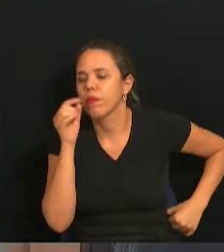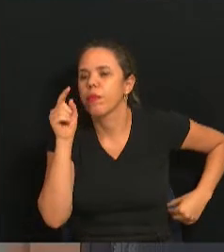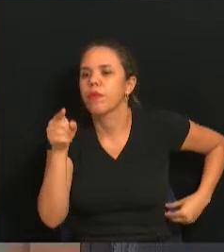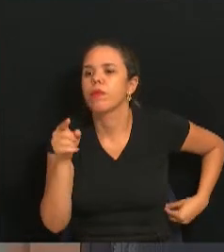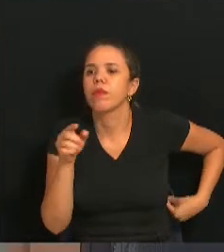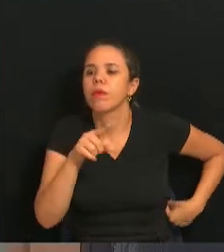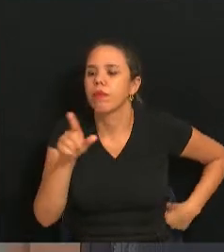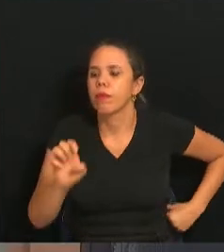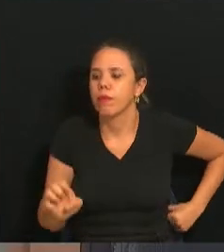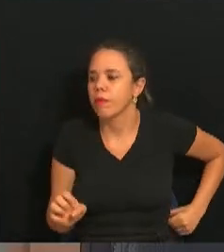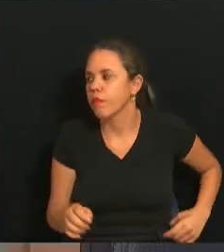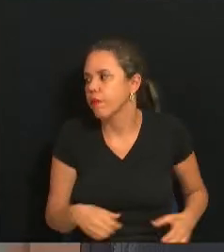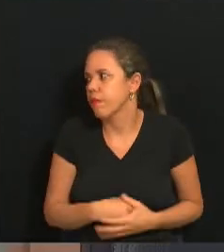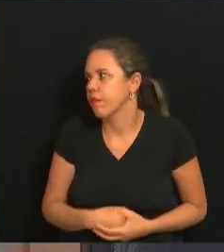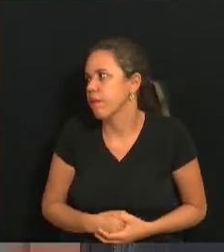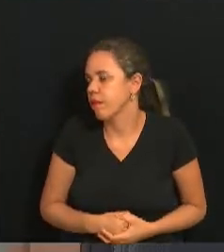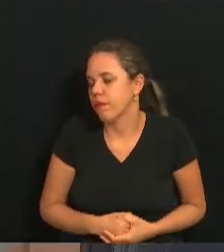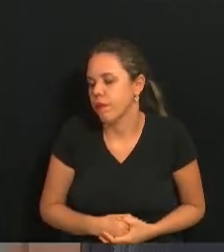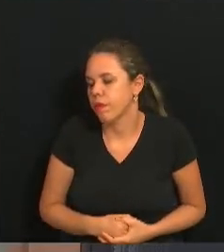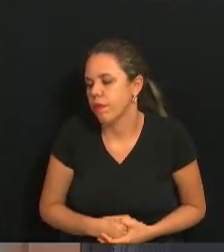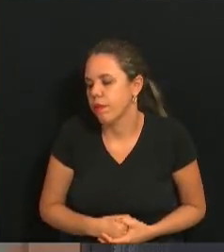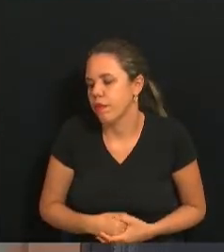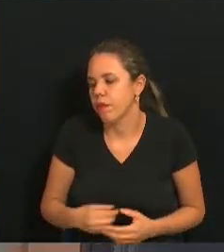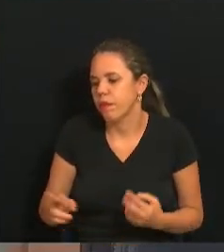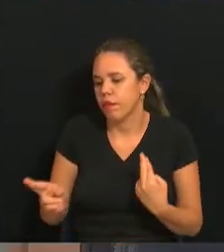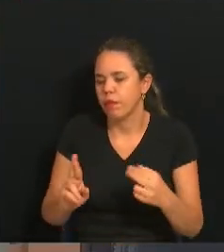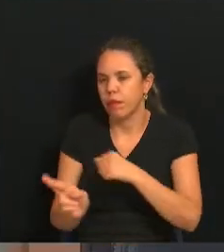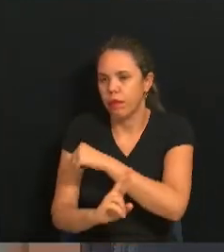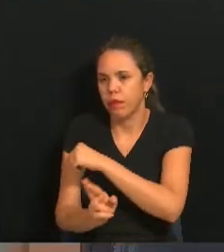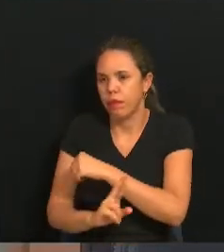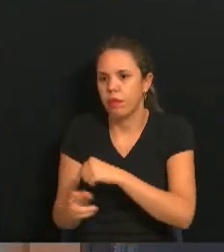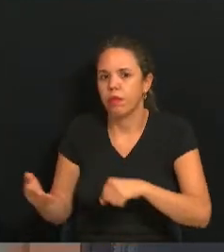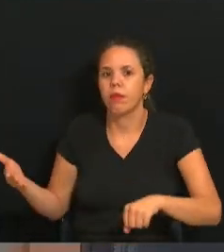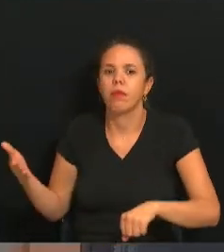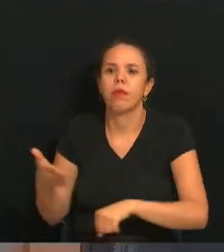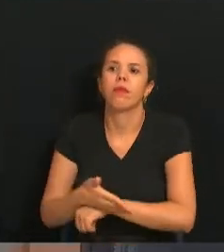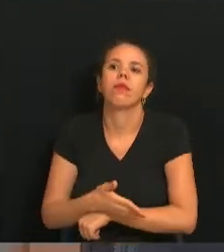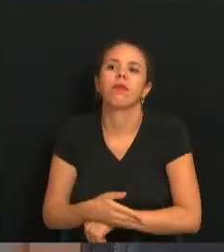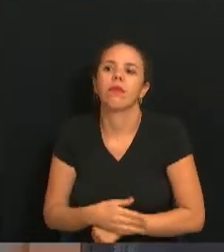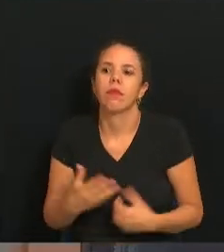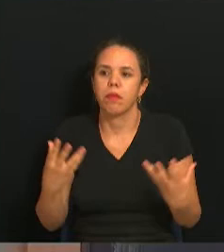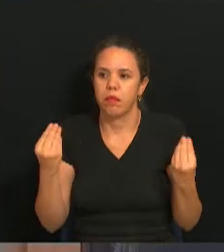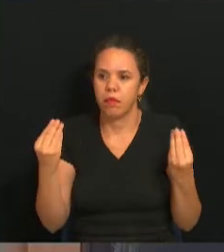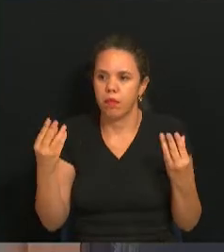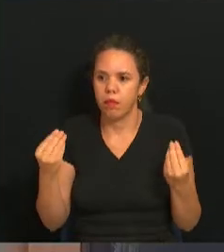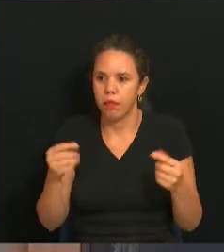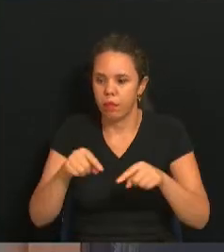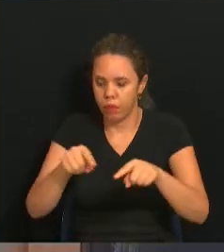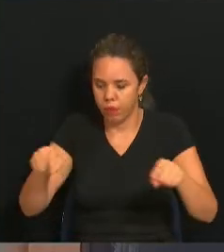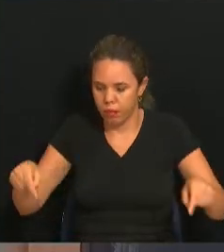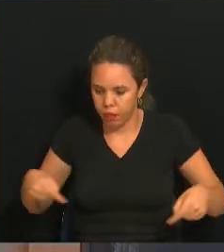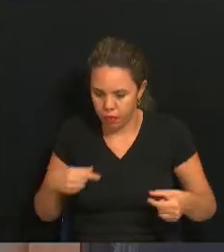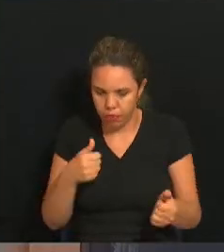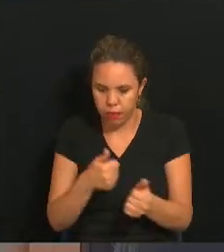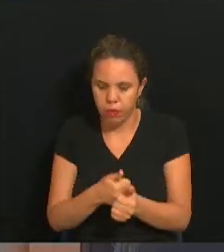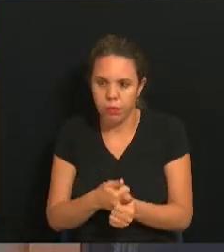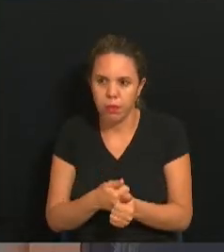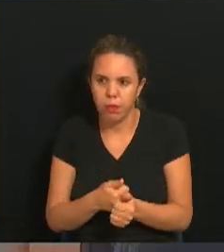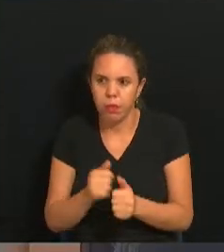ZAI, nas marginais, elas adentraram muito ao perímetro com proximidade a